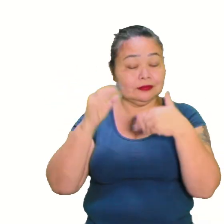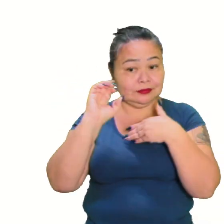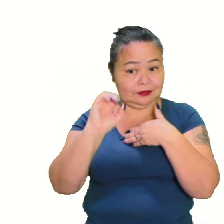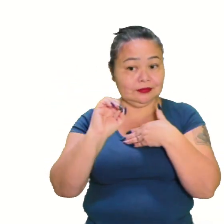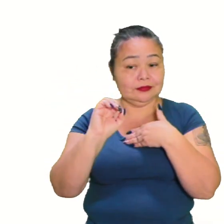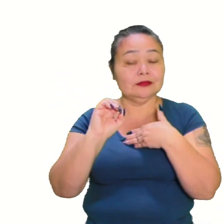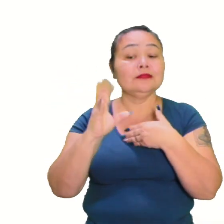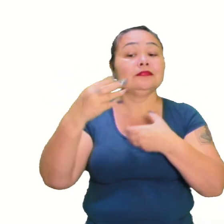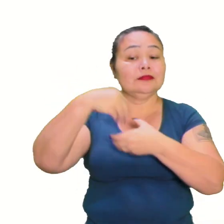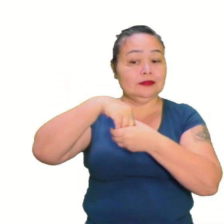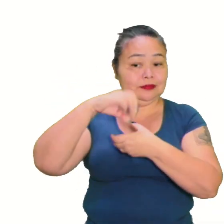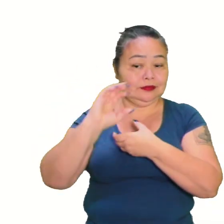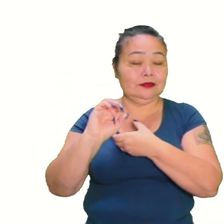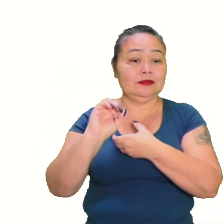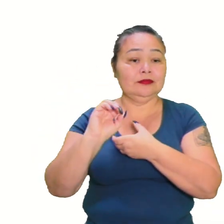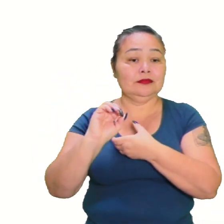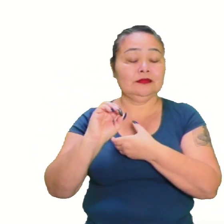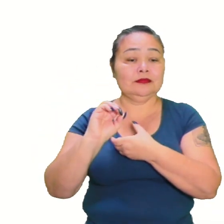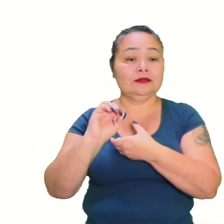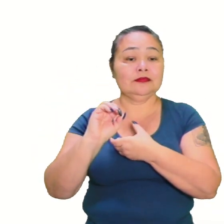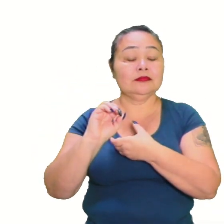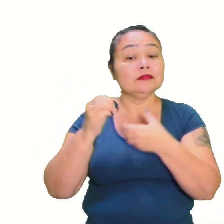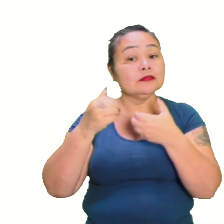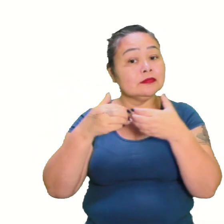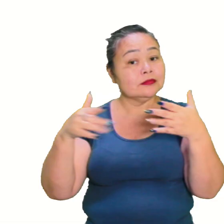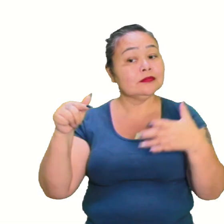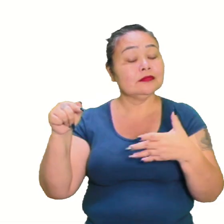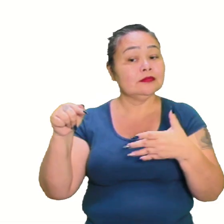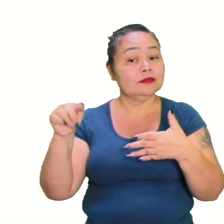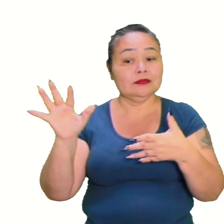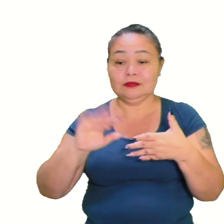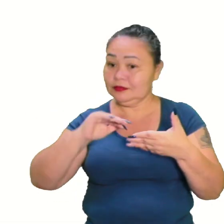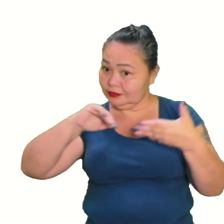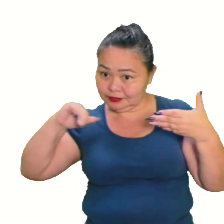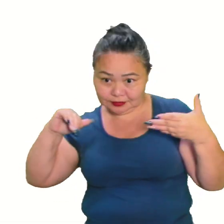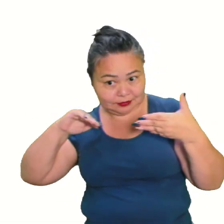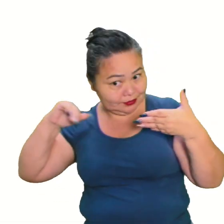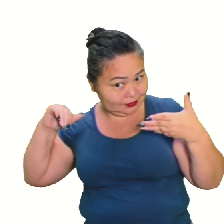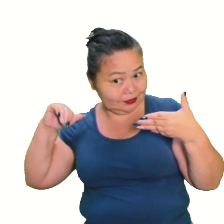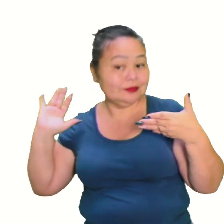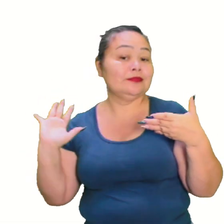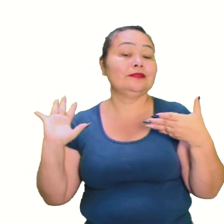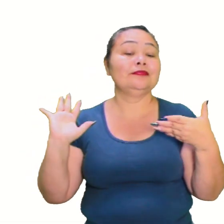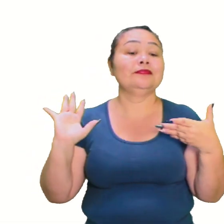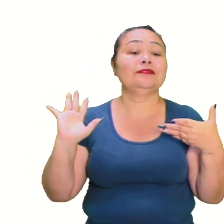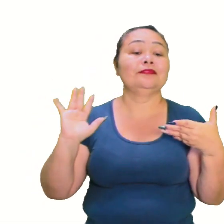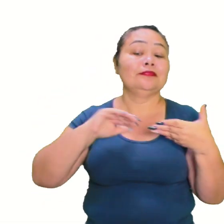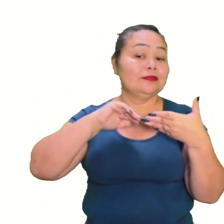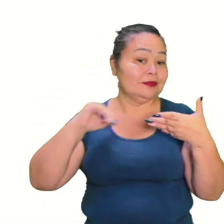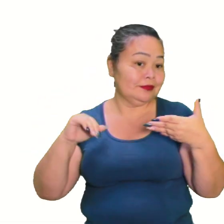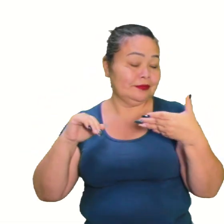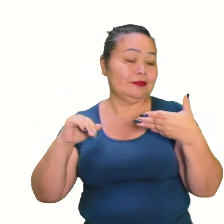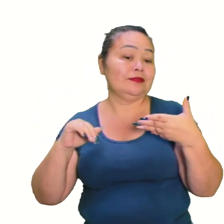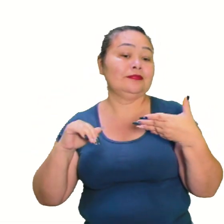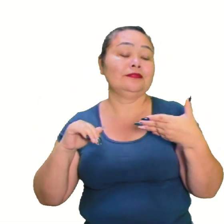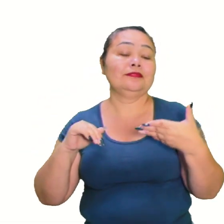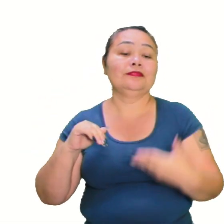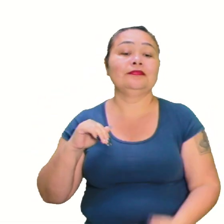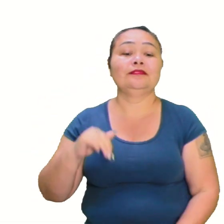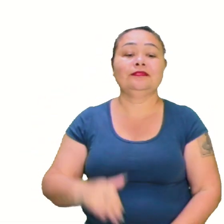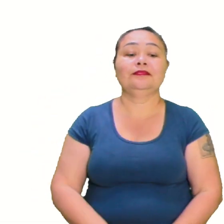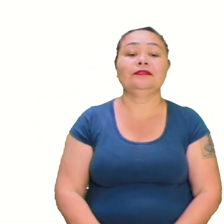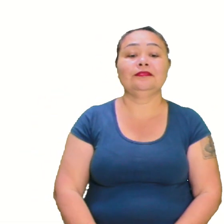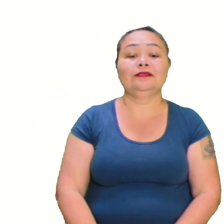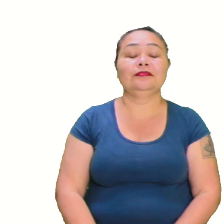no 0? Então inclui o 0. E aí, tá aberto no 7? Então sim. O 7 tá fora. Então tá Então fora vamos colocar do intervalo. aqui os